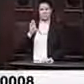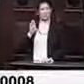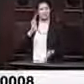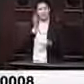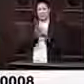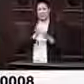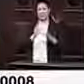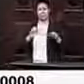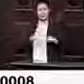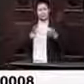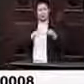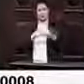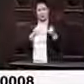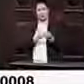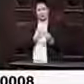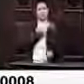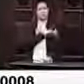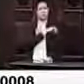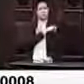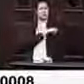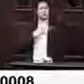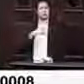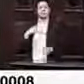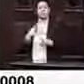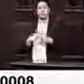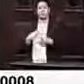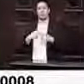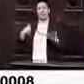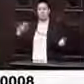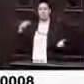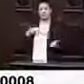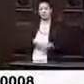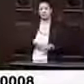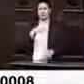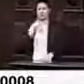principal capo hoje, condenado e preso em Bangu,